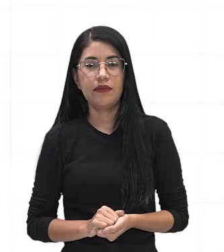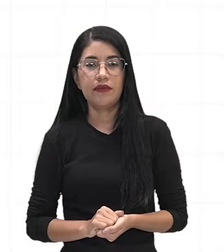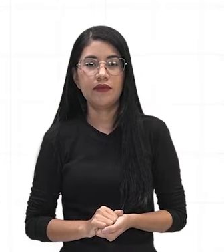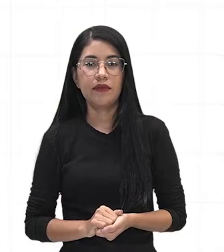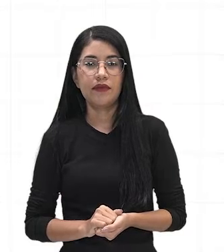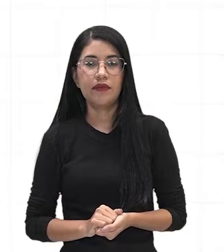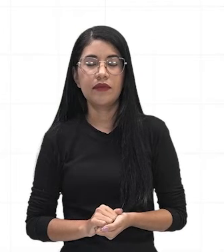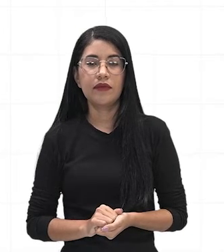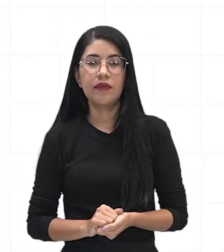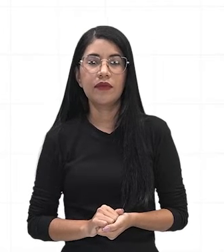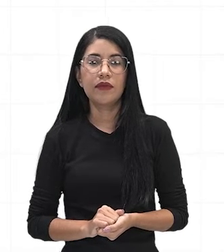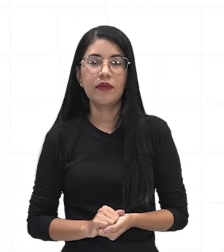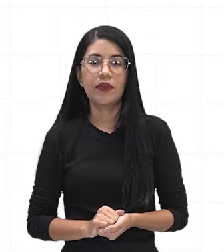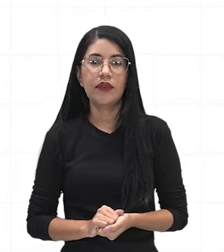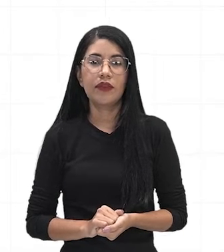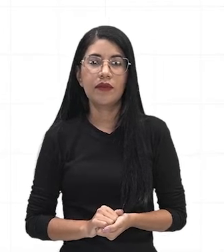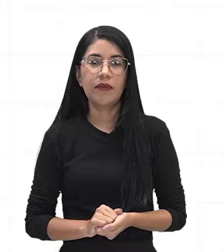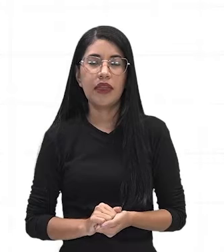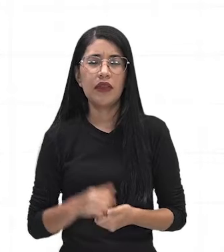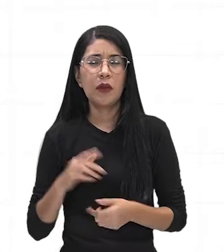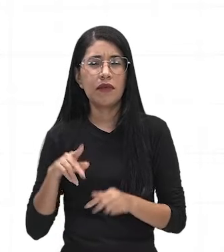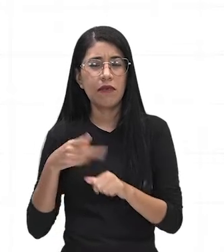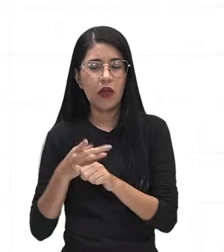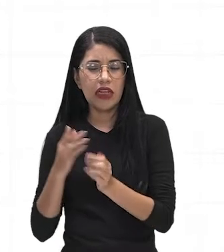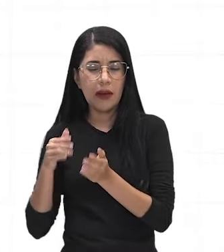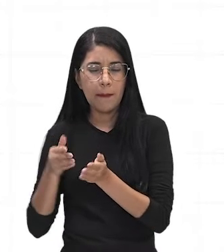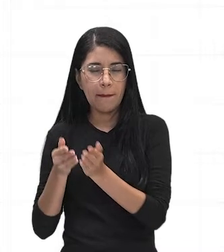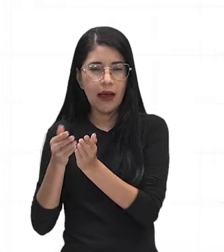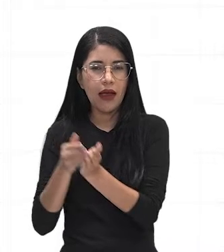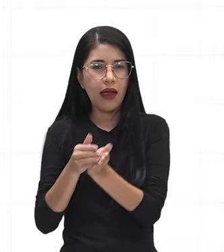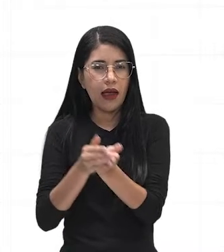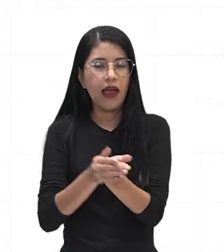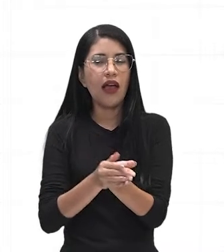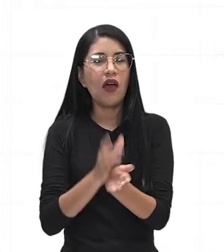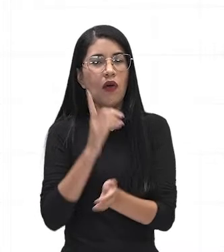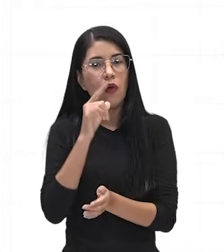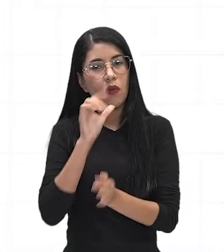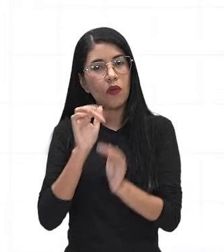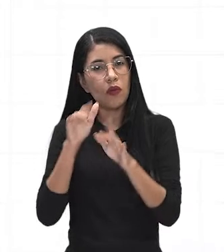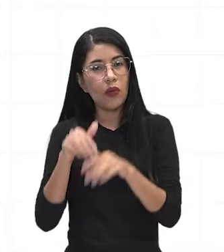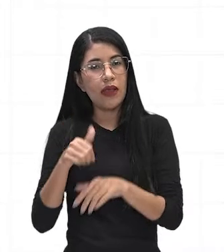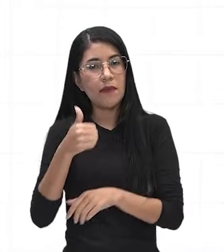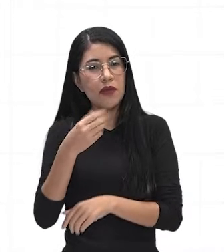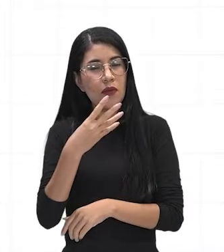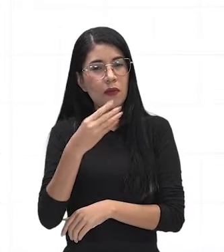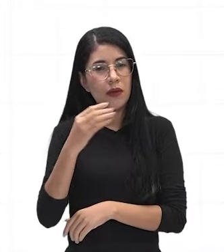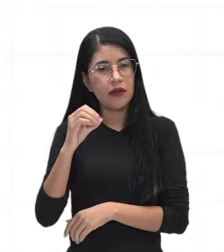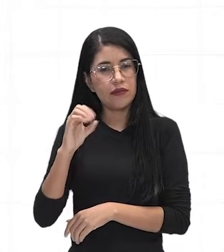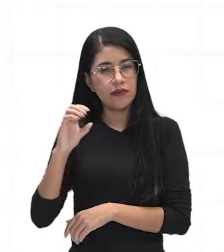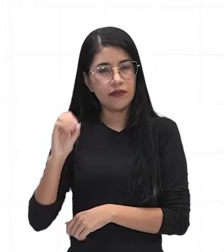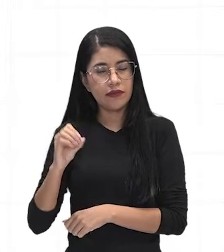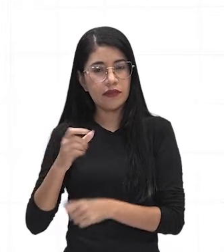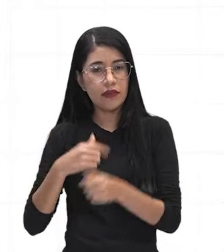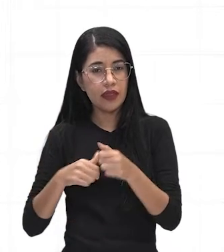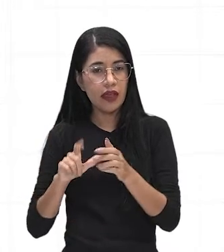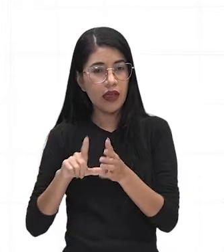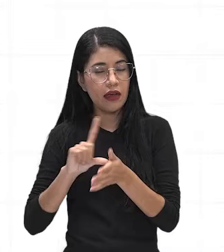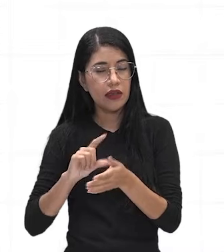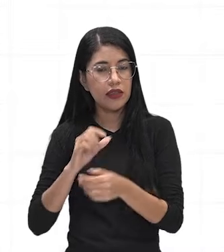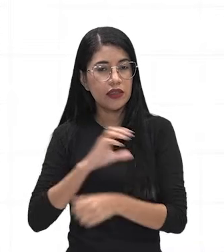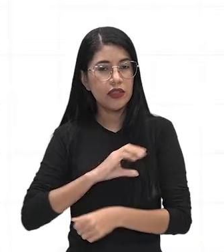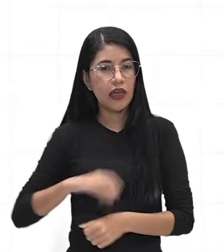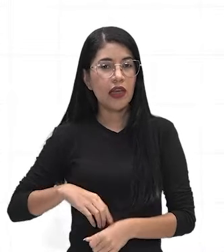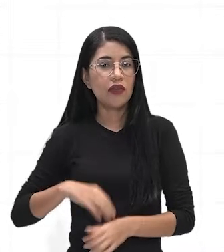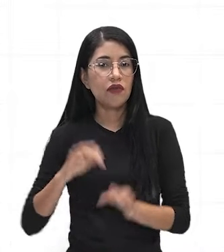ali comigo, olha só, depois da gente navegar então aí pelo mar Mediterrâneo, em 1400, os fenícios controlavam